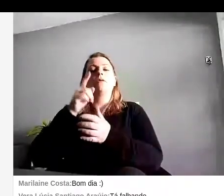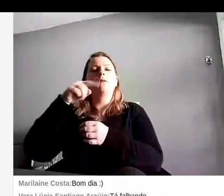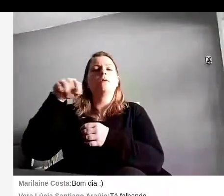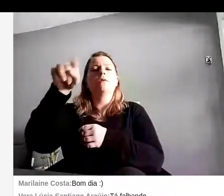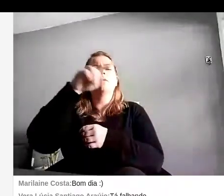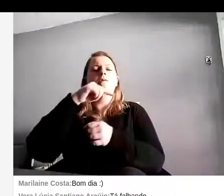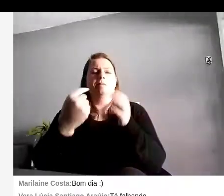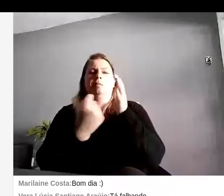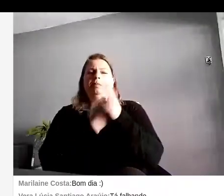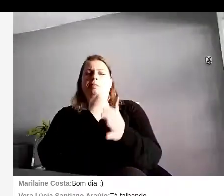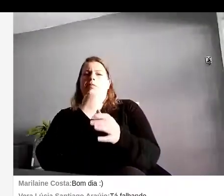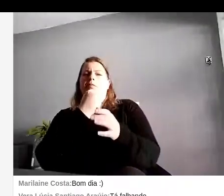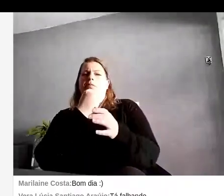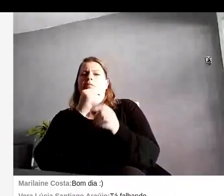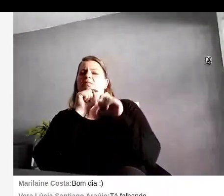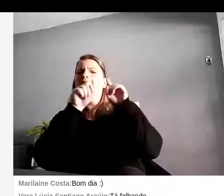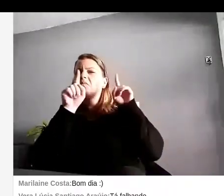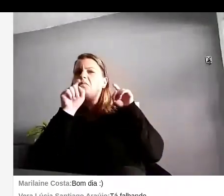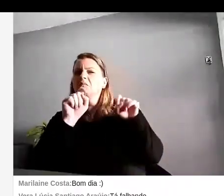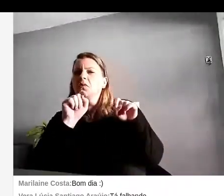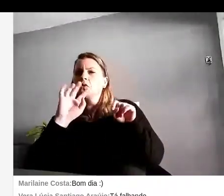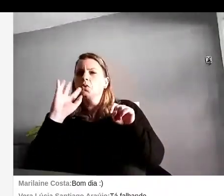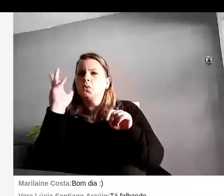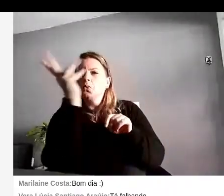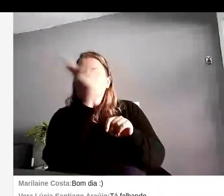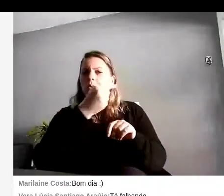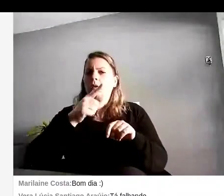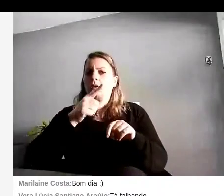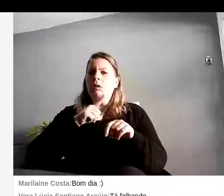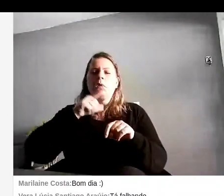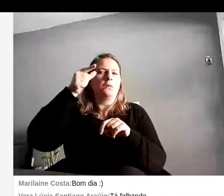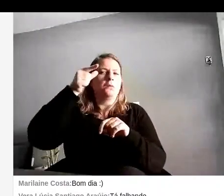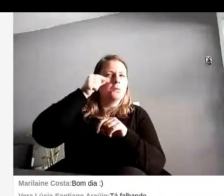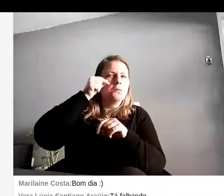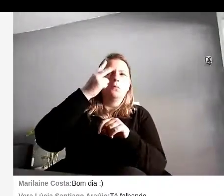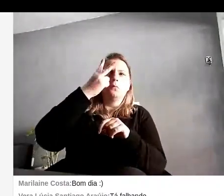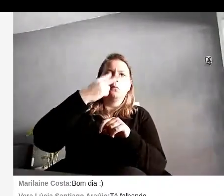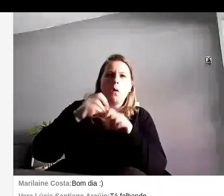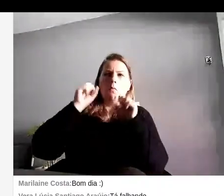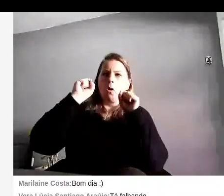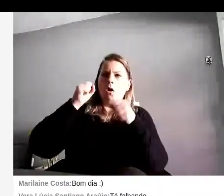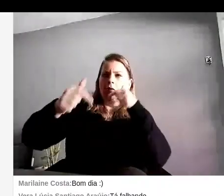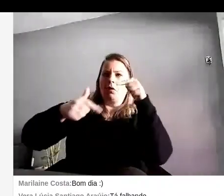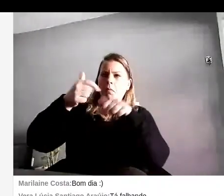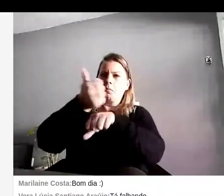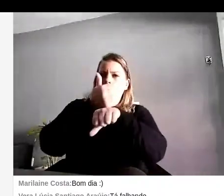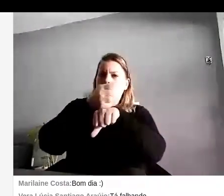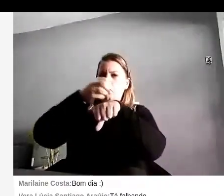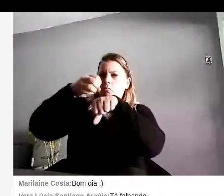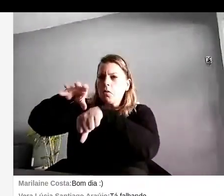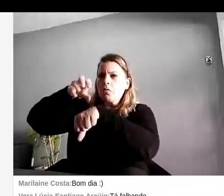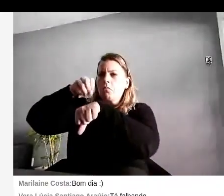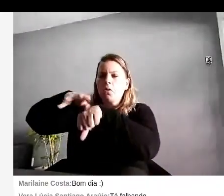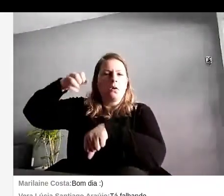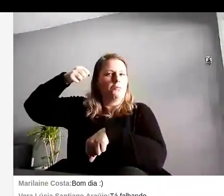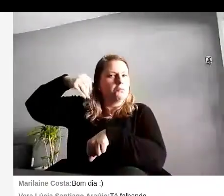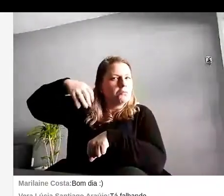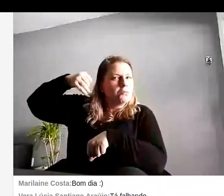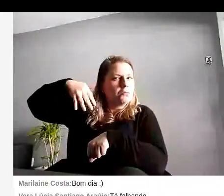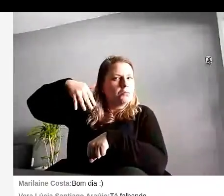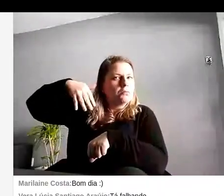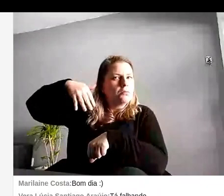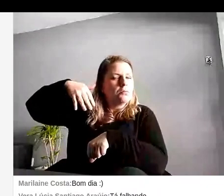perguntar, todas as pessoas com deficiência visual podem ser consultoras em audiodescrição? Todas podem, não qualquer